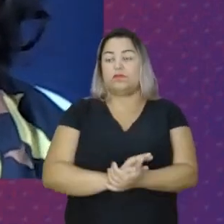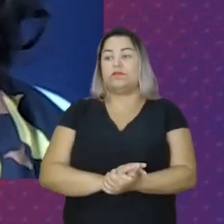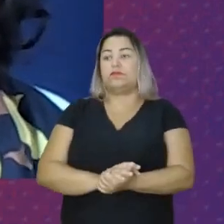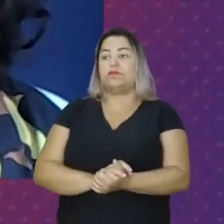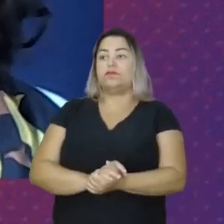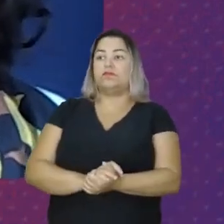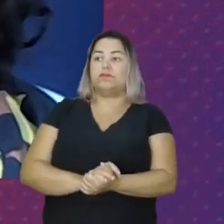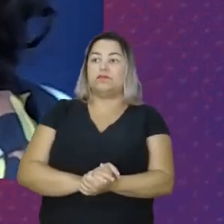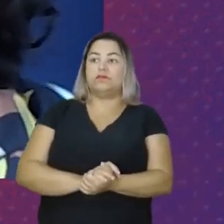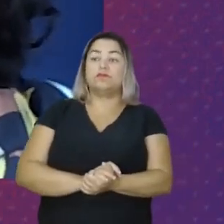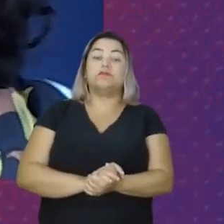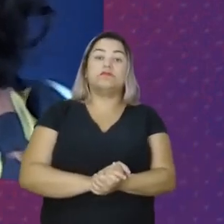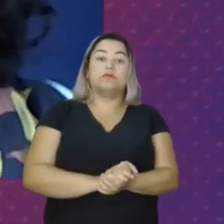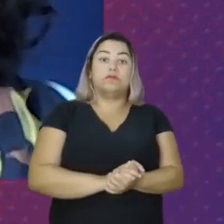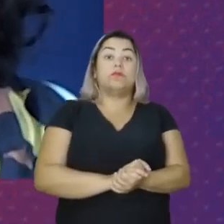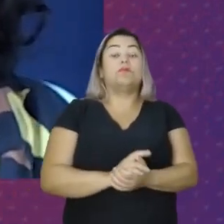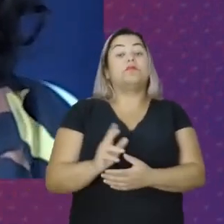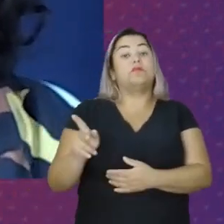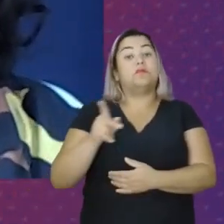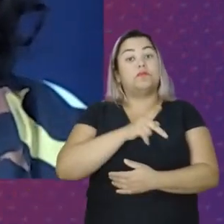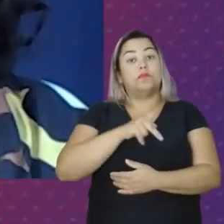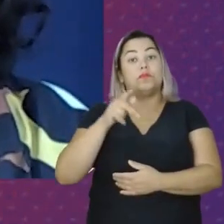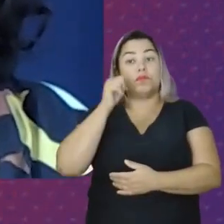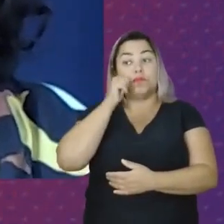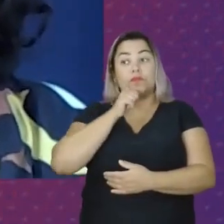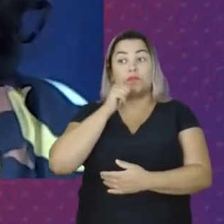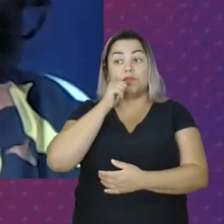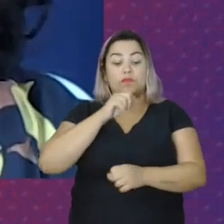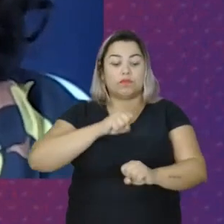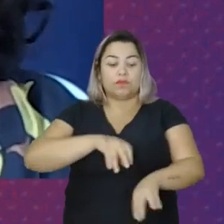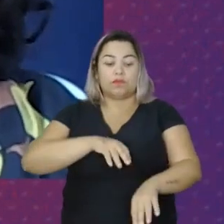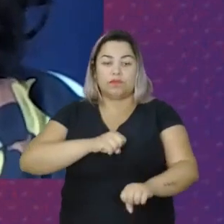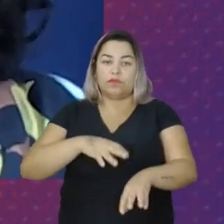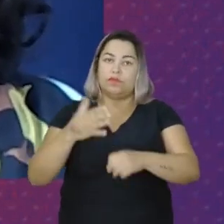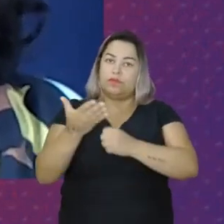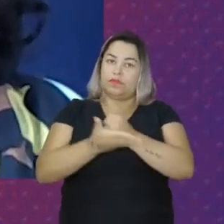e sou professora da educação básica,